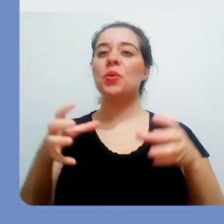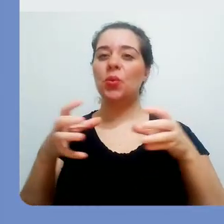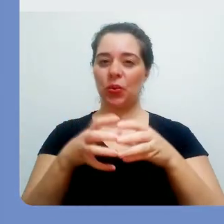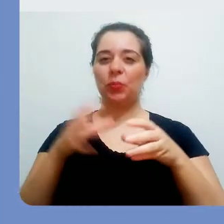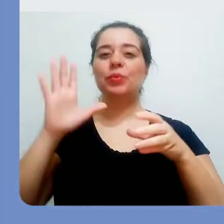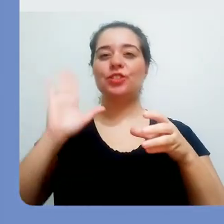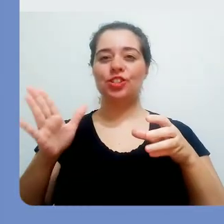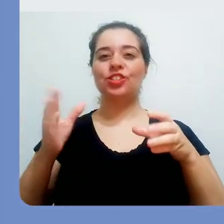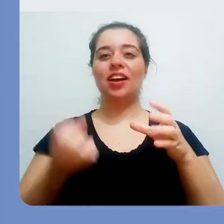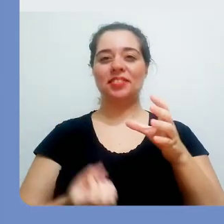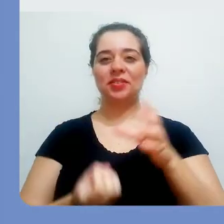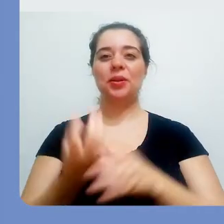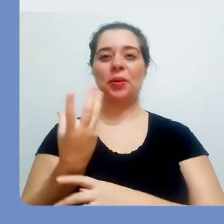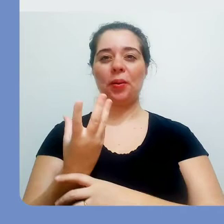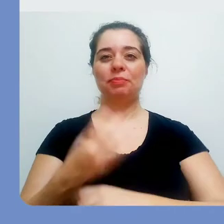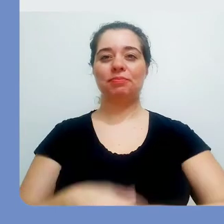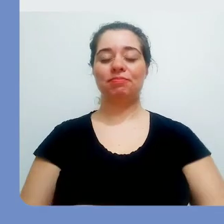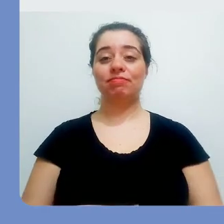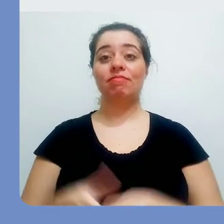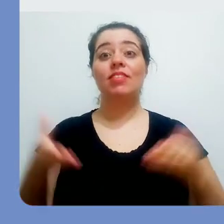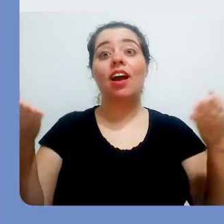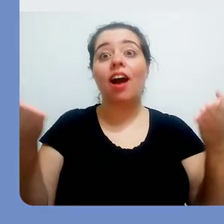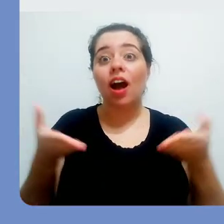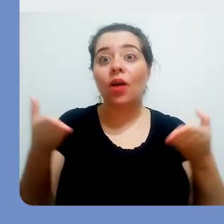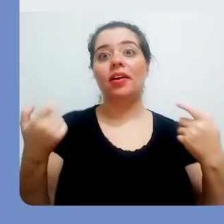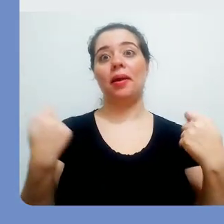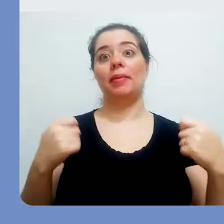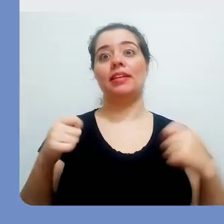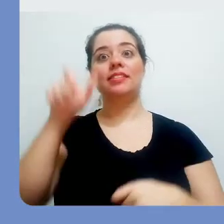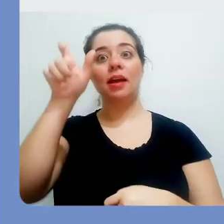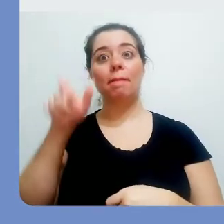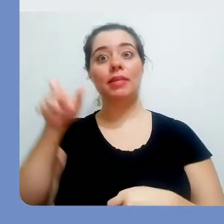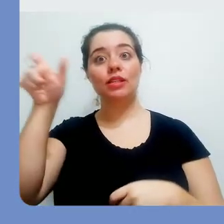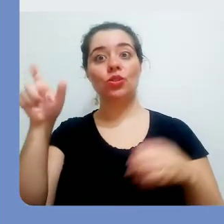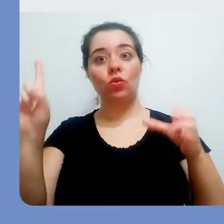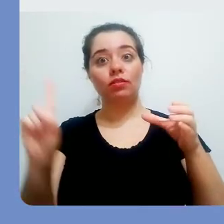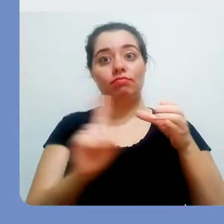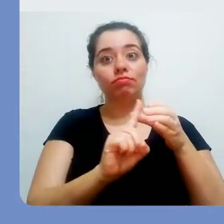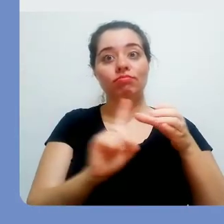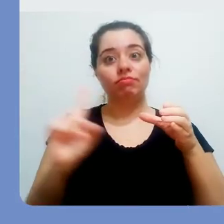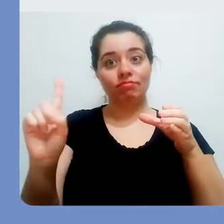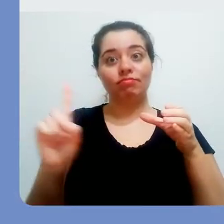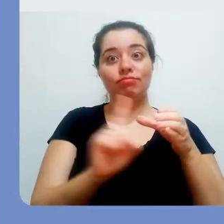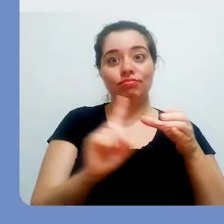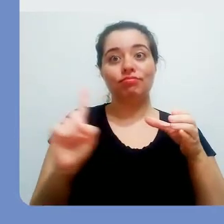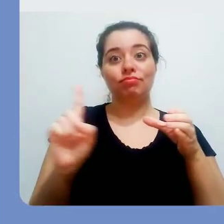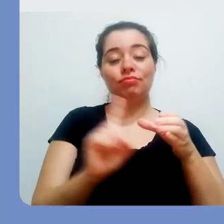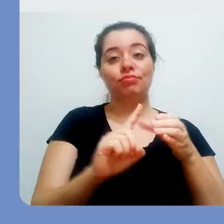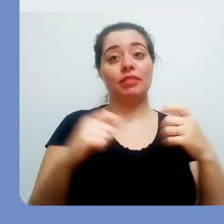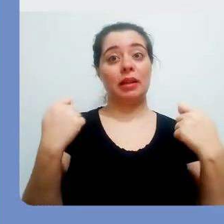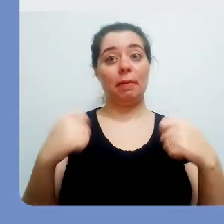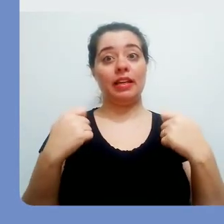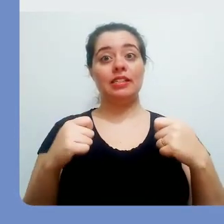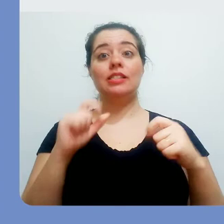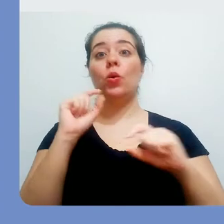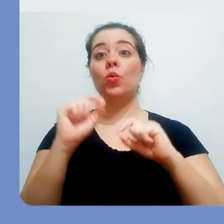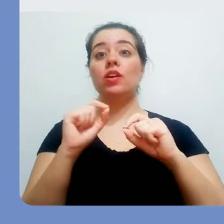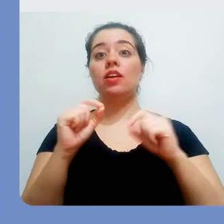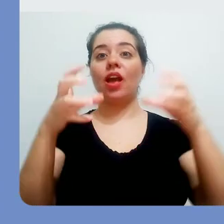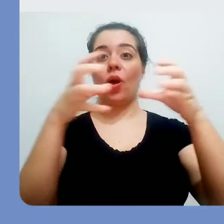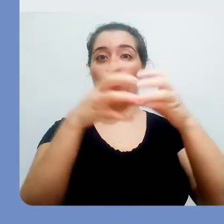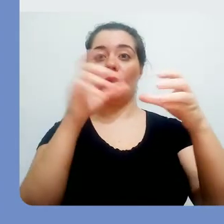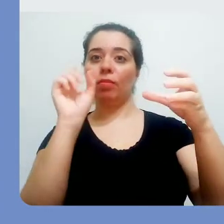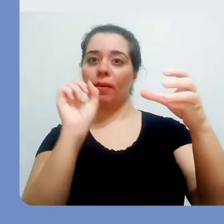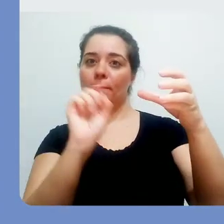Pronto, o seu grupo foi criado. Agora você precisa incluir as pessoas que farão parte deste grupo. Então você deve